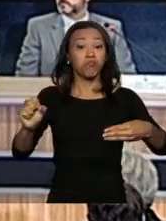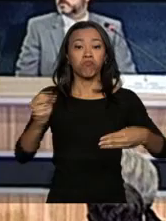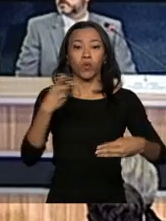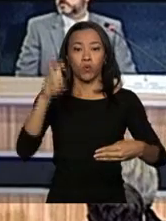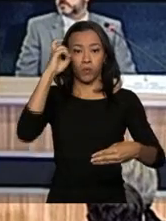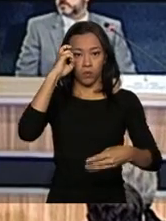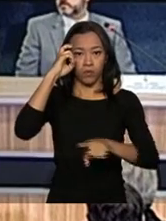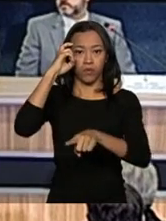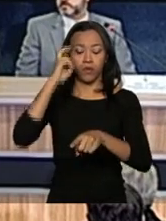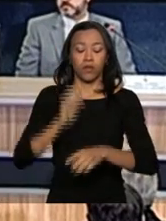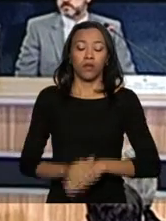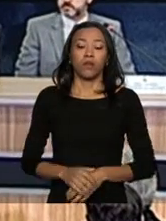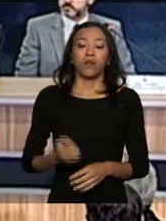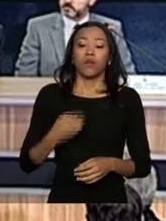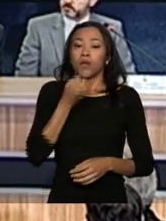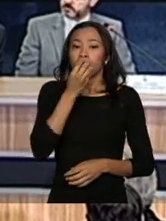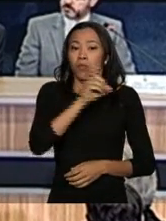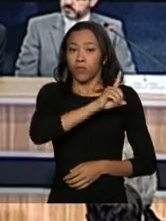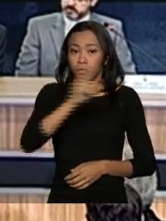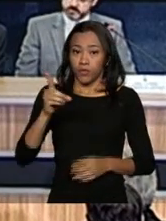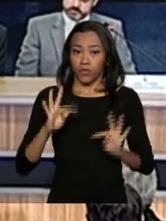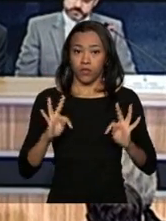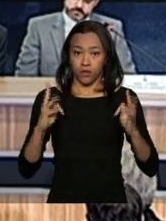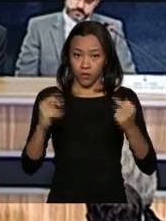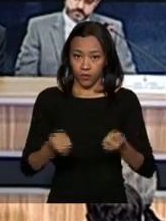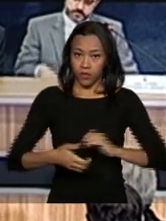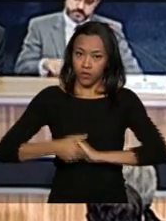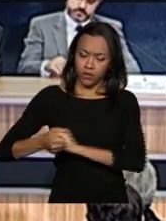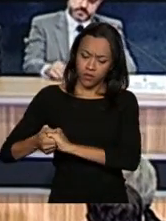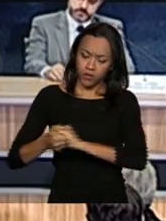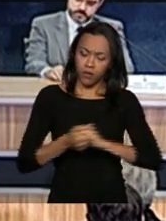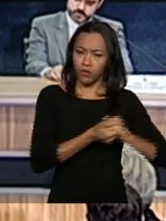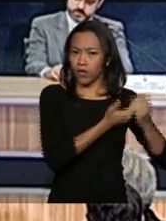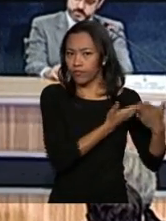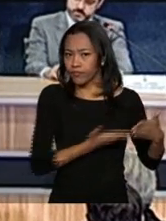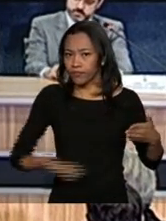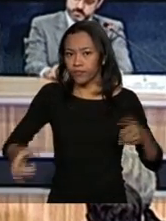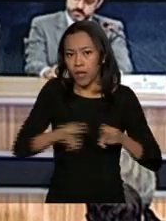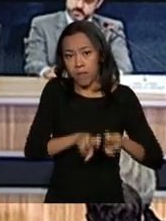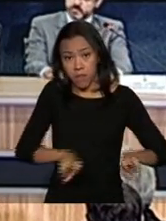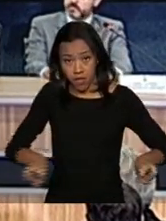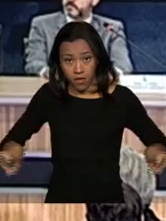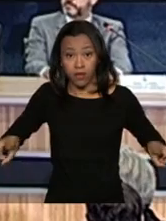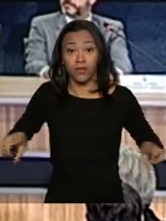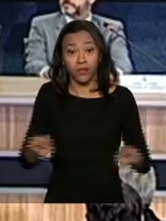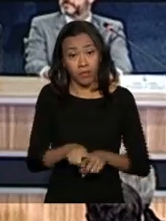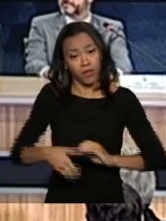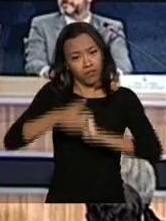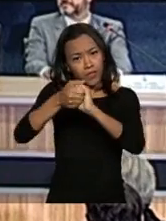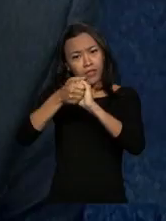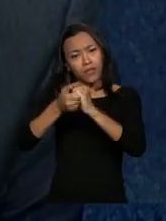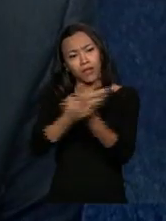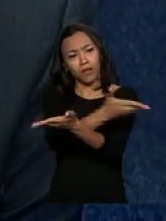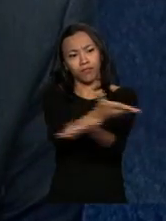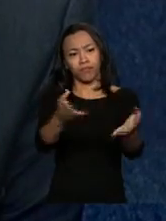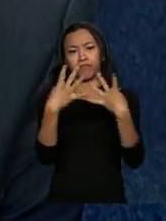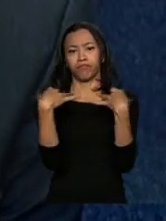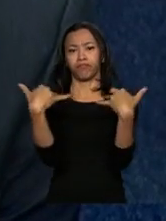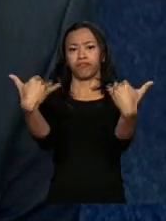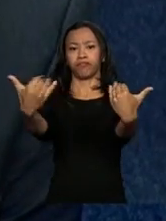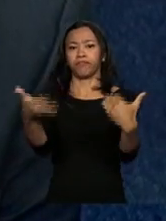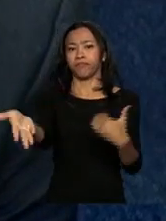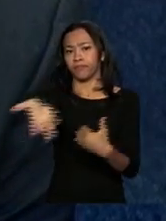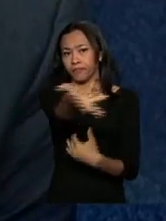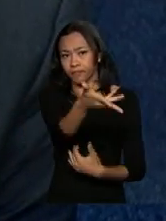bem Bom dia a todos quero saudar a mesa em nome do Ministro Ricardo berzo e saudar a plateia em nome dos companheiros Otávio piante e do